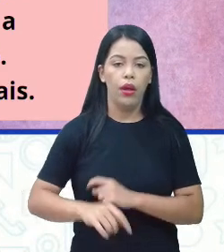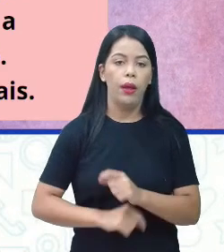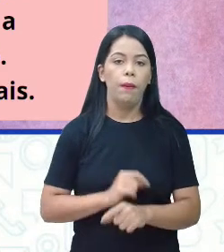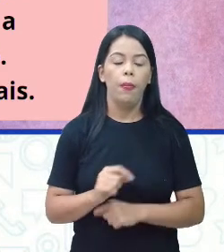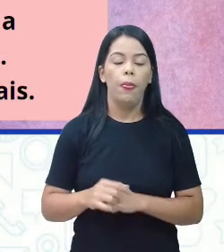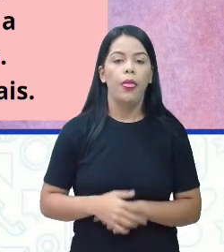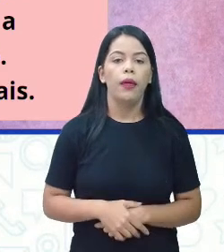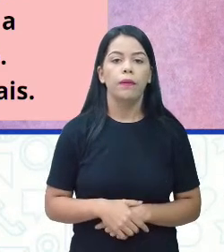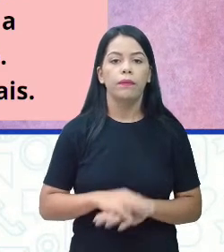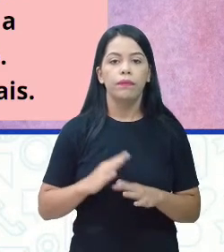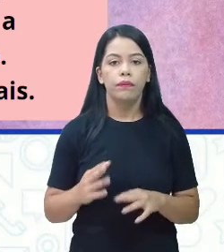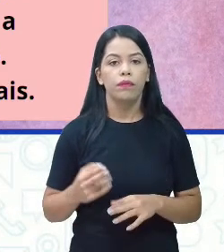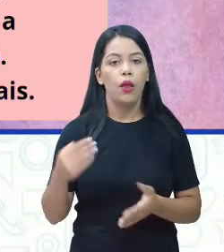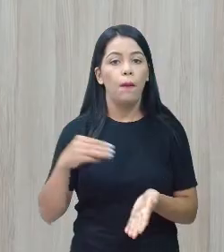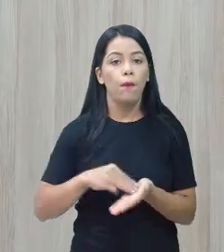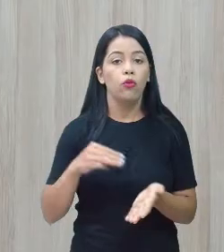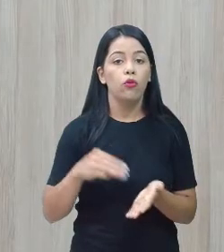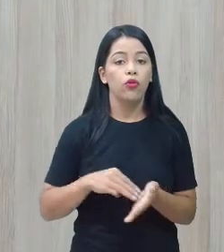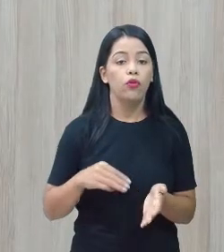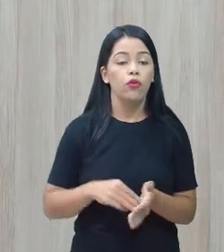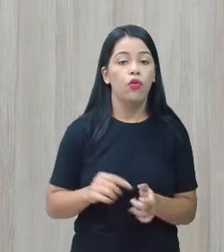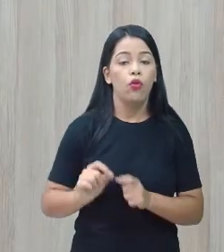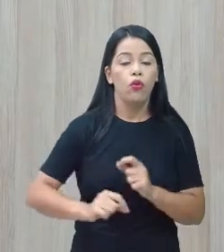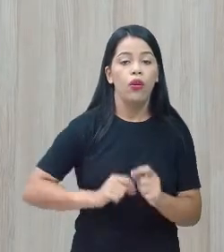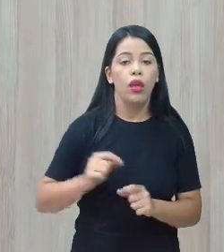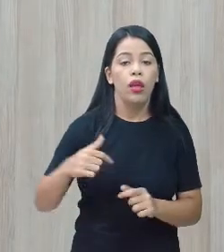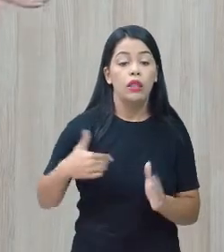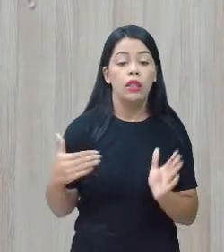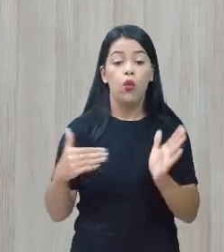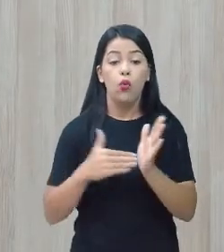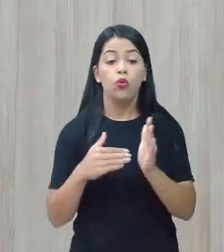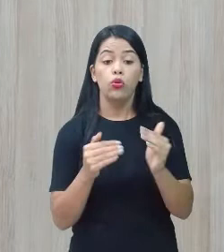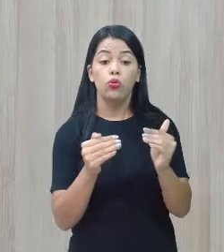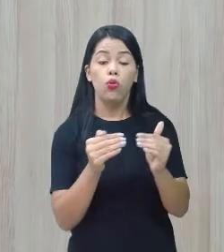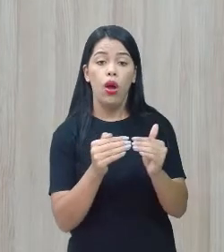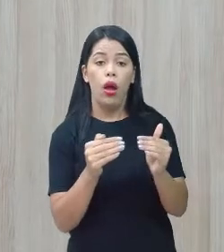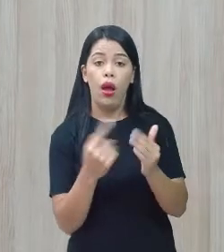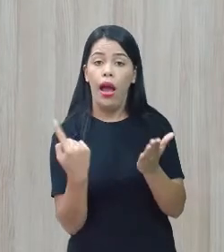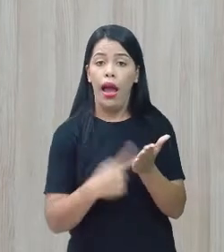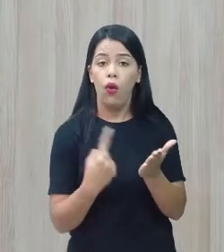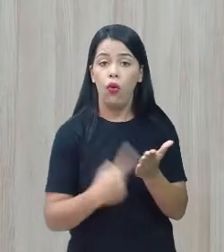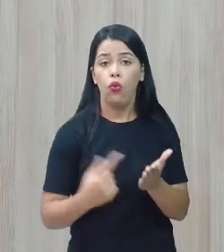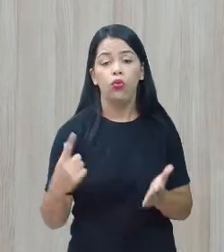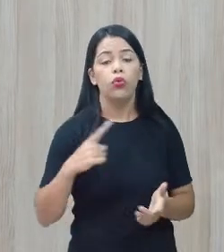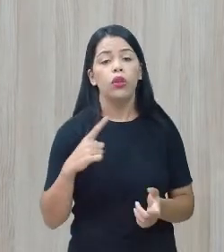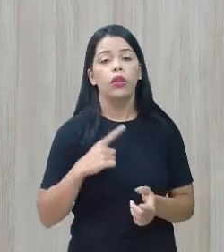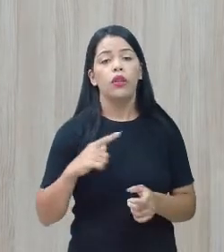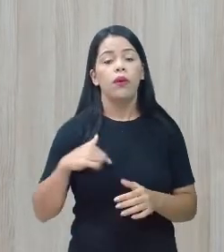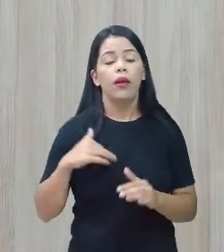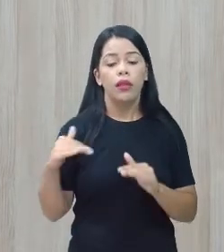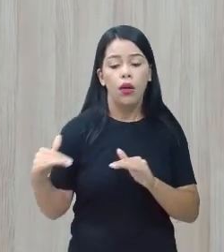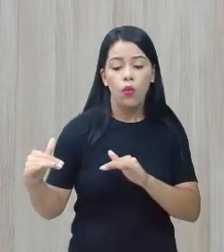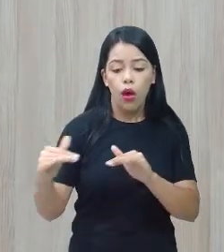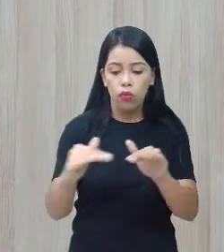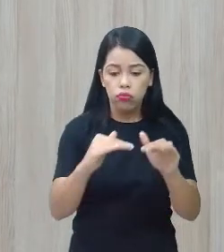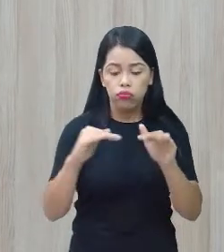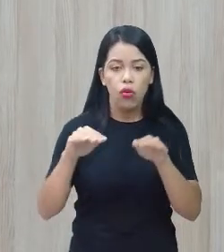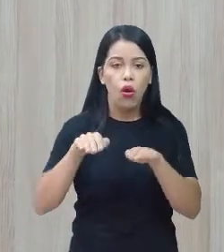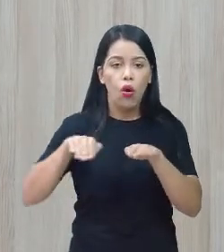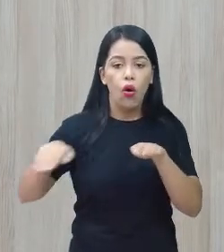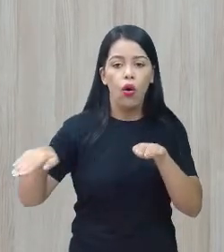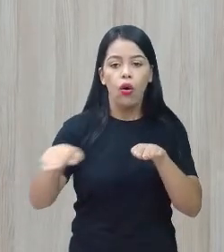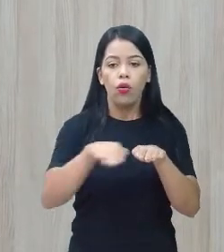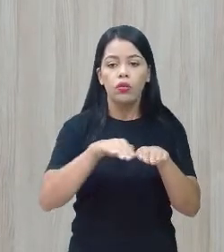foi o que motivou esse último acordo, para que a gente tivesse uma uniformização da escrita, para que os livros não precisassem